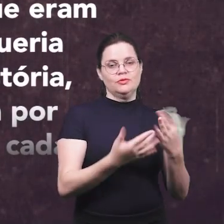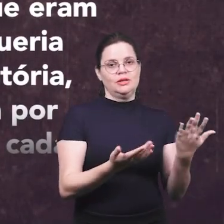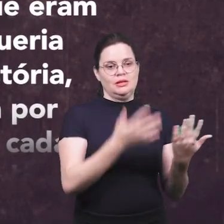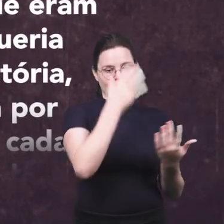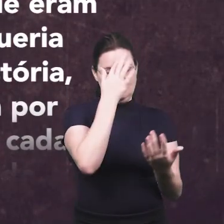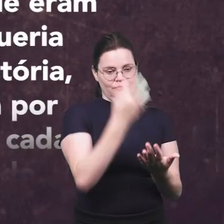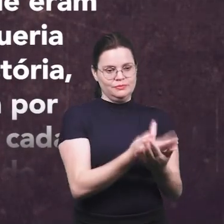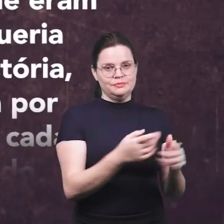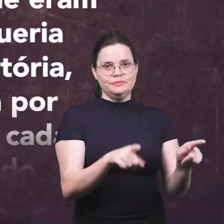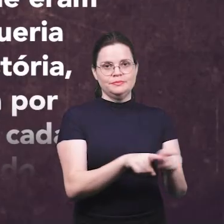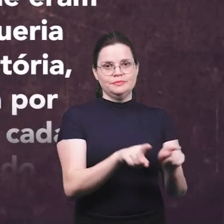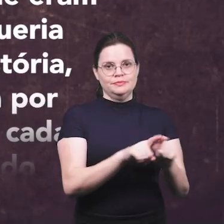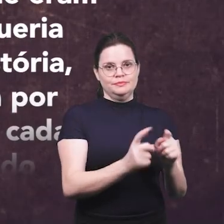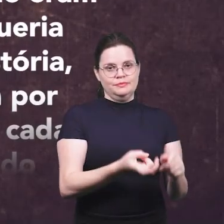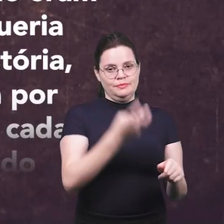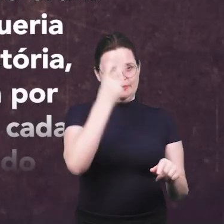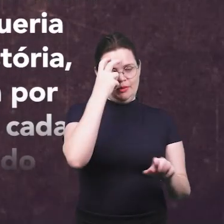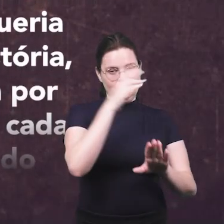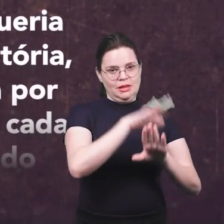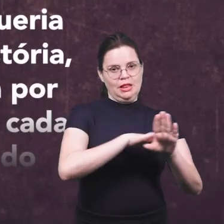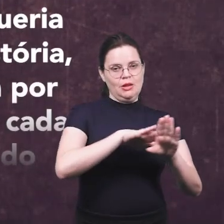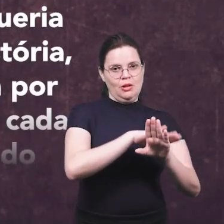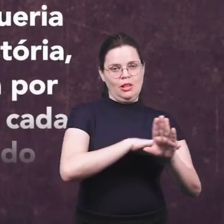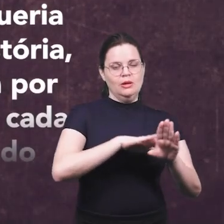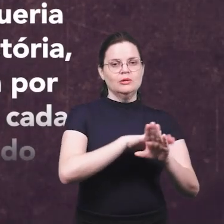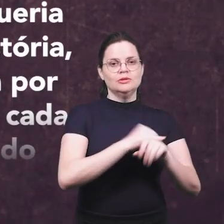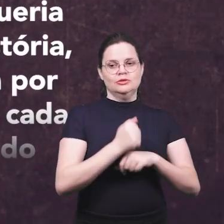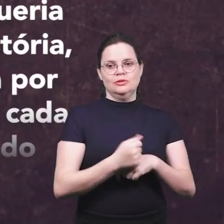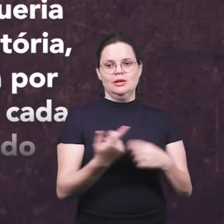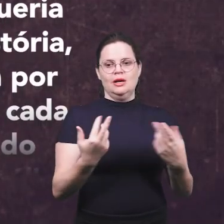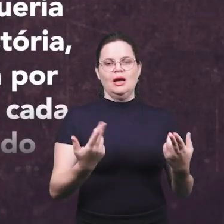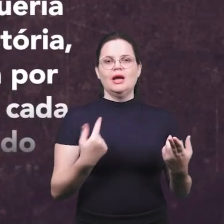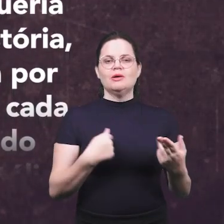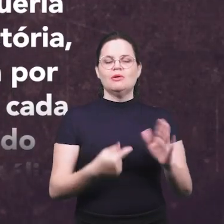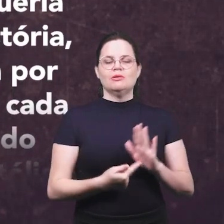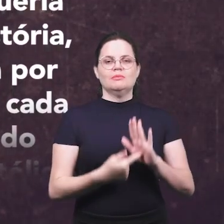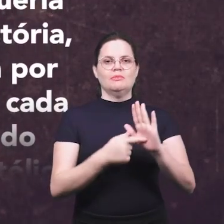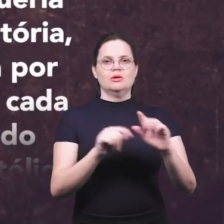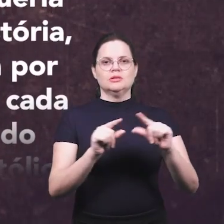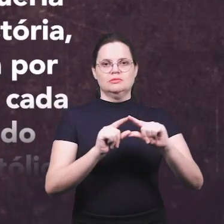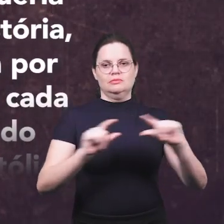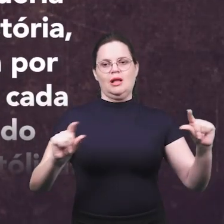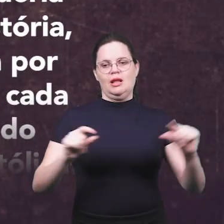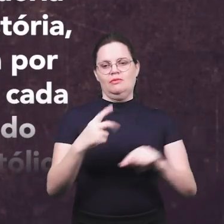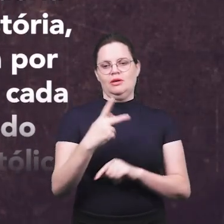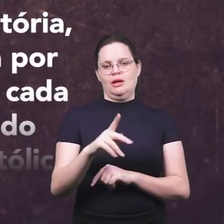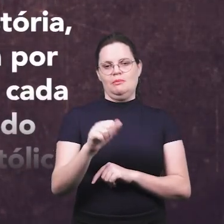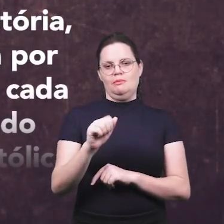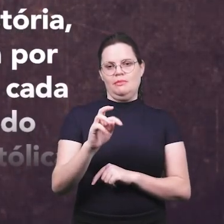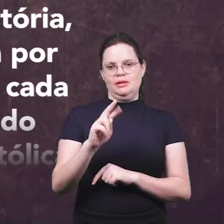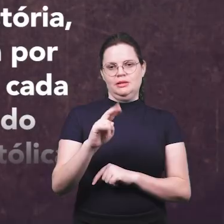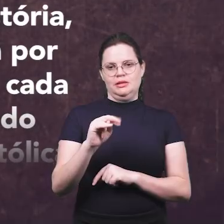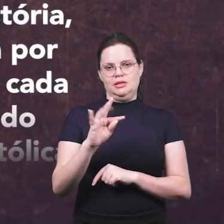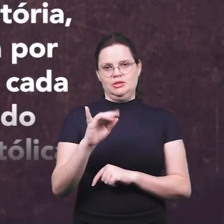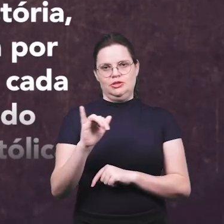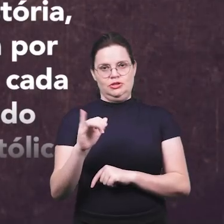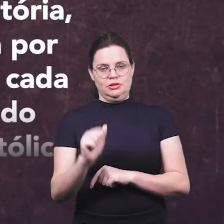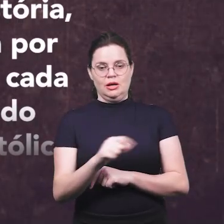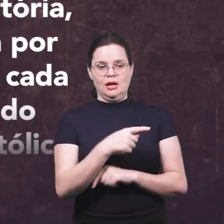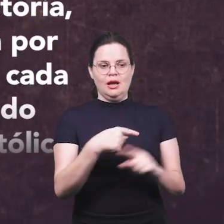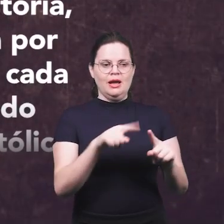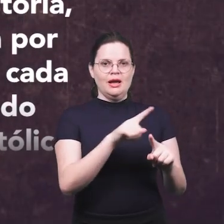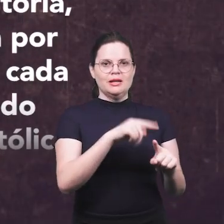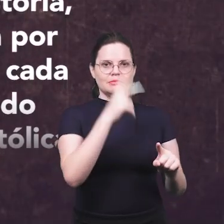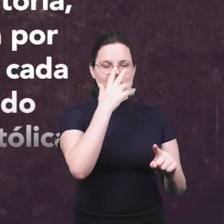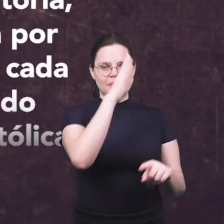teológica, denominada patrística, era esse termo que já foi colocado, né? Assim, os considerados pais da igreja haviam abandonado